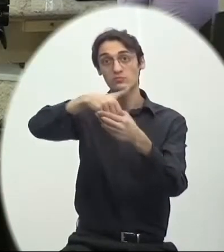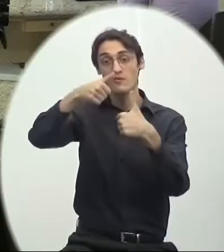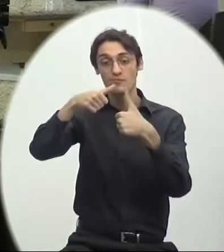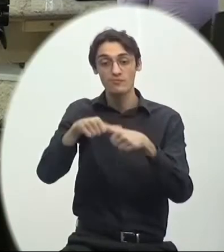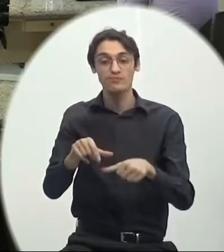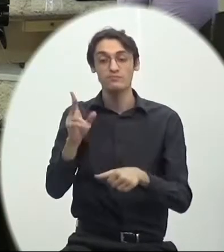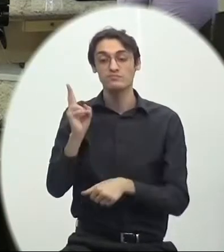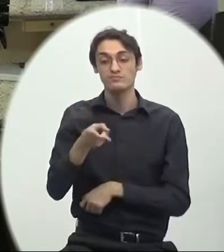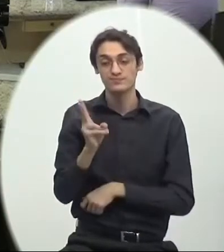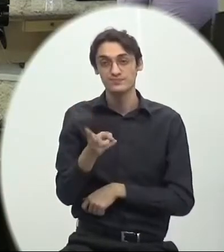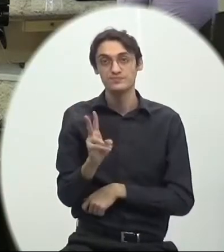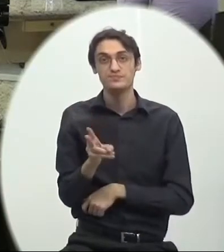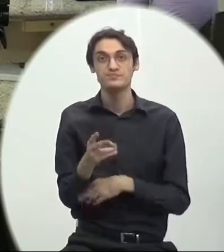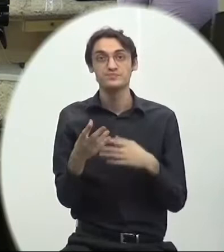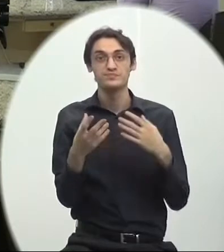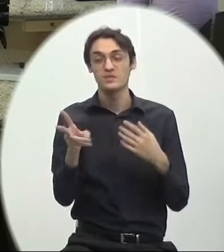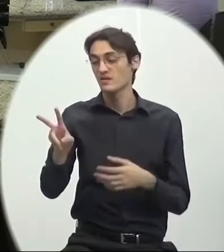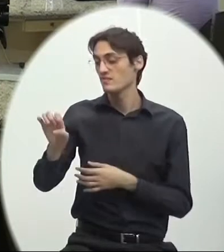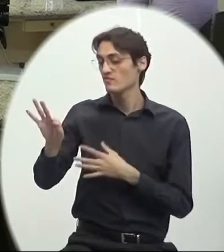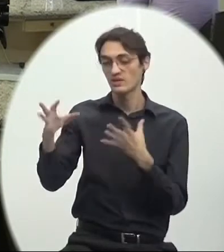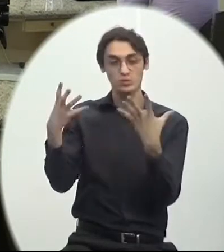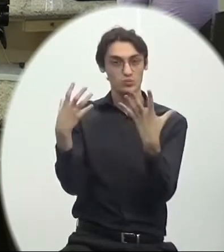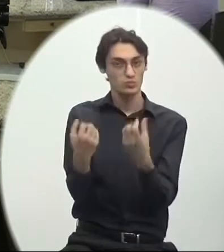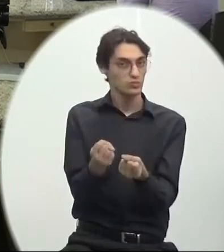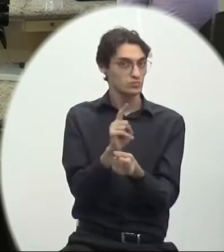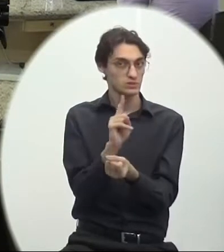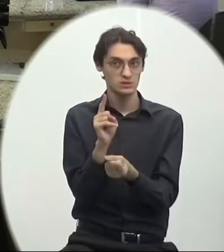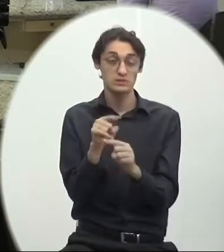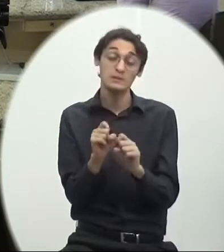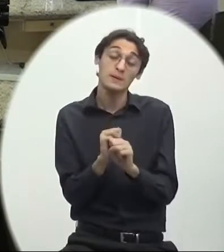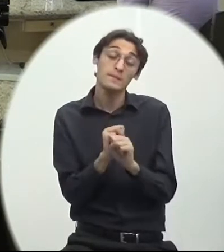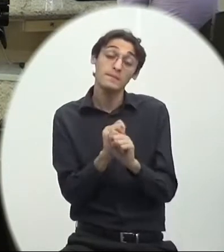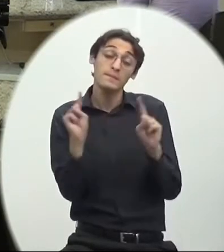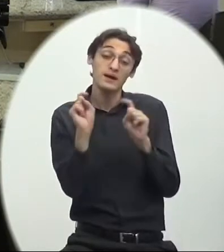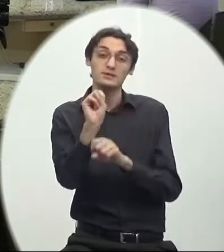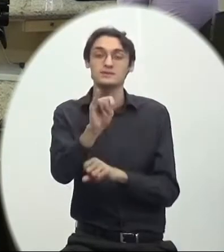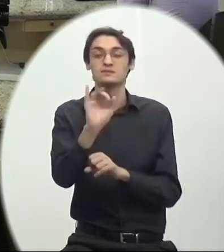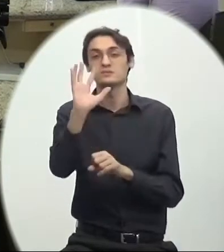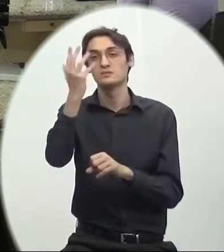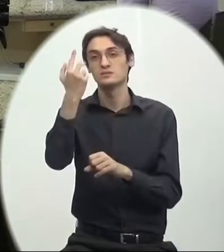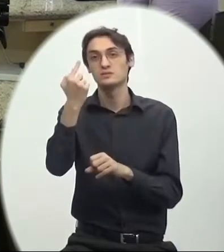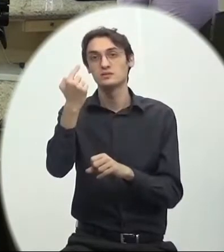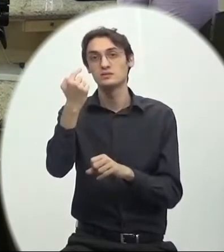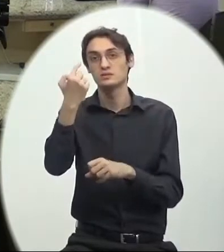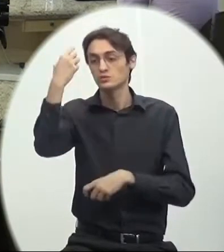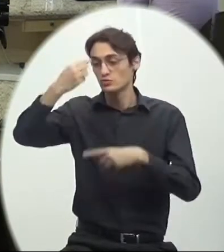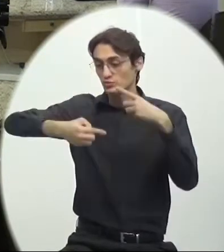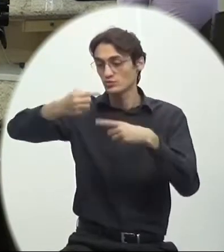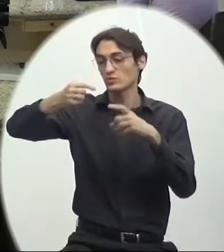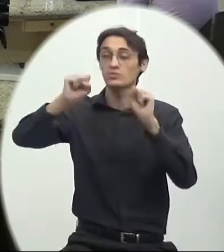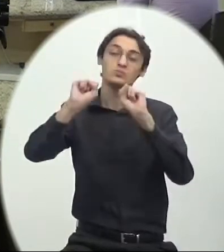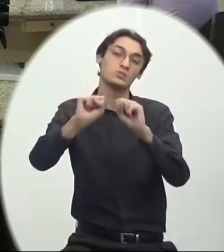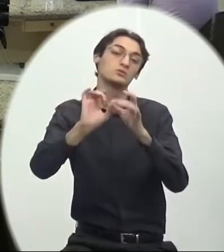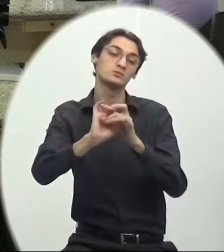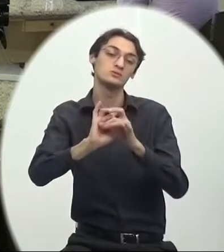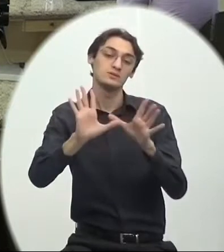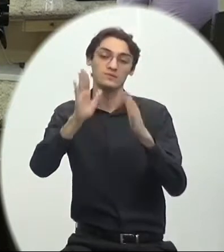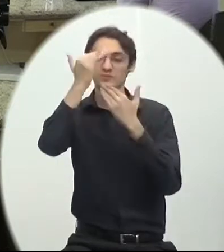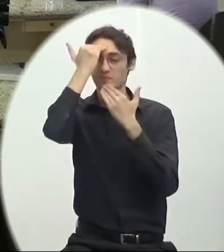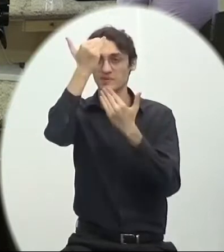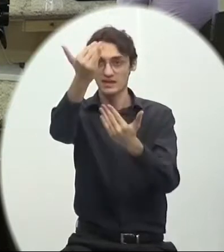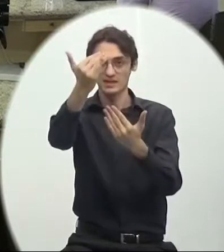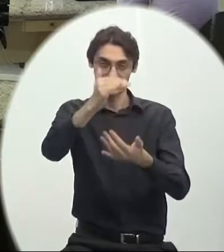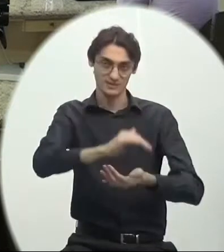gente não aceite este veto, e se for o caso, ainda tem espaço para uma longa discussão. Tá ok? Muito